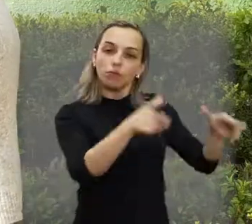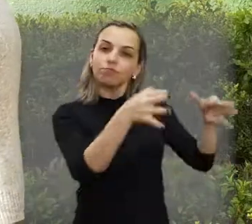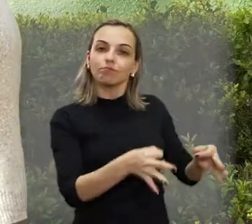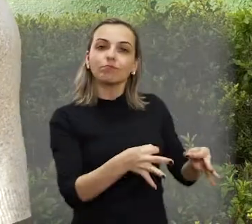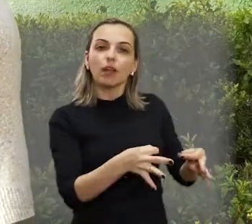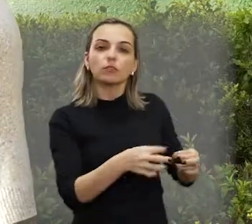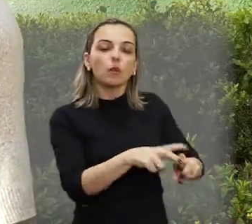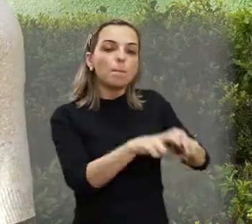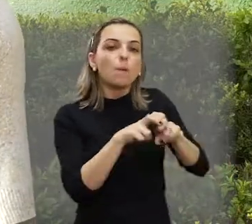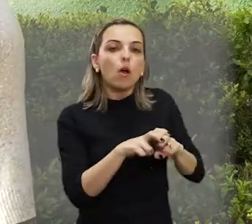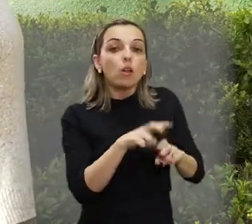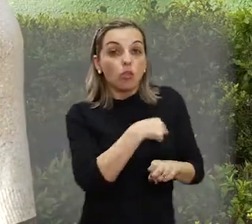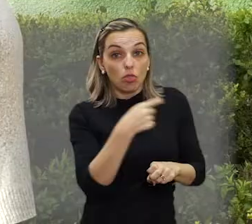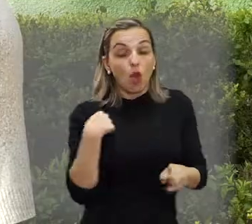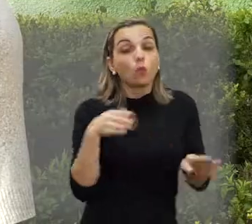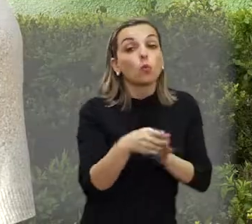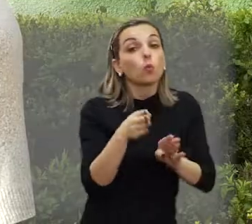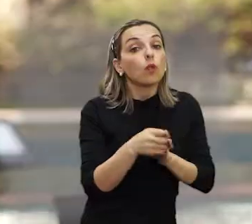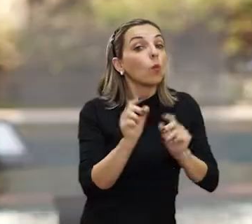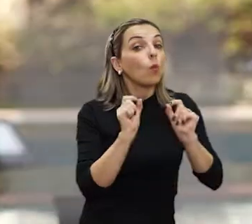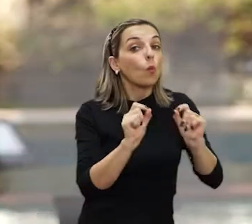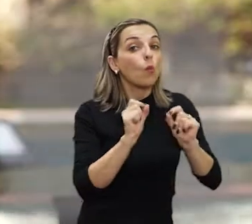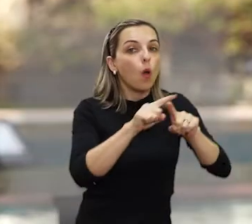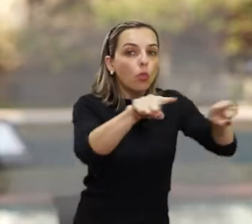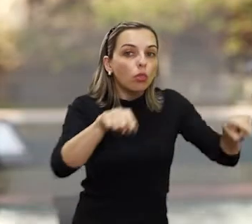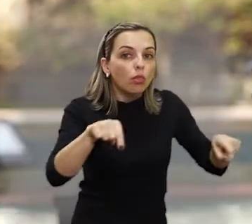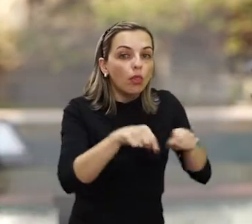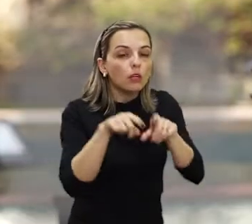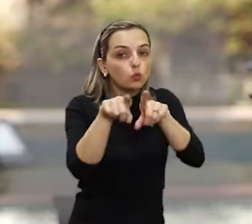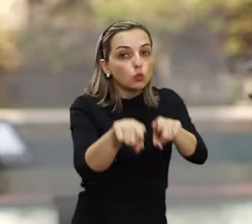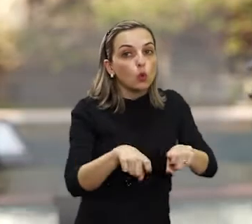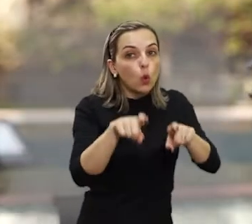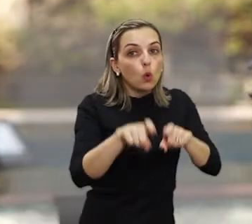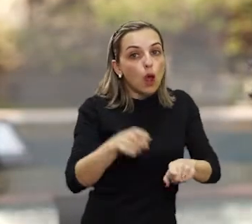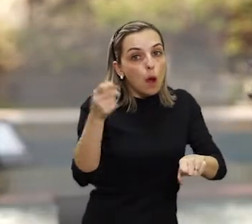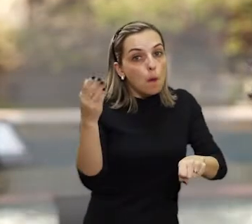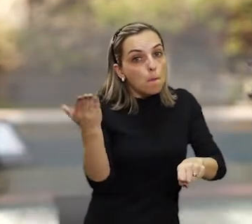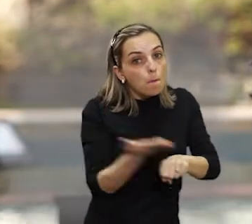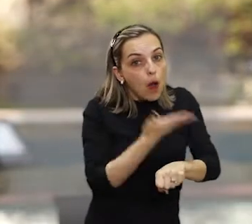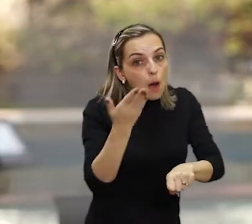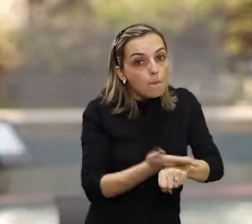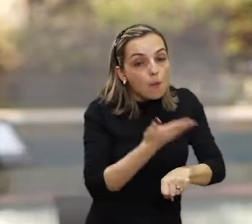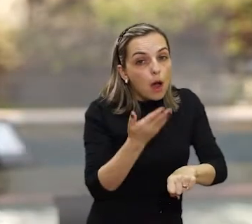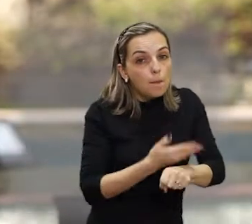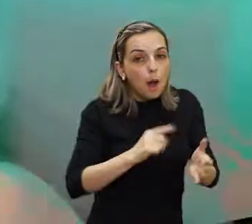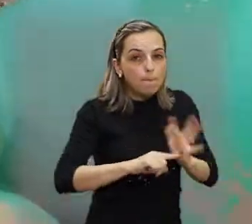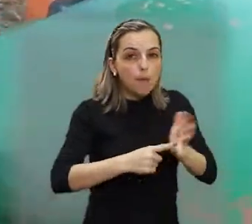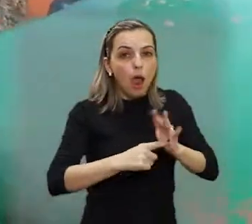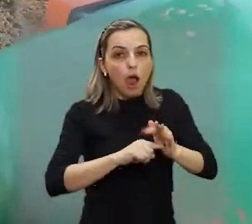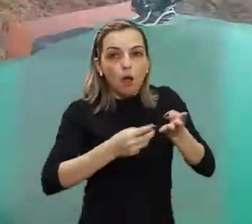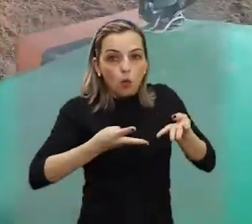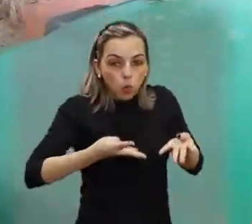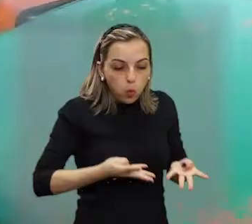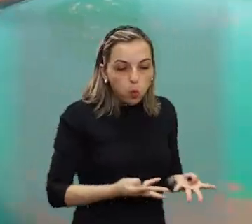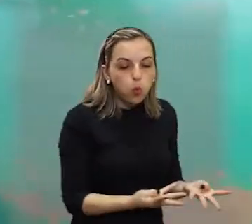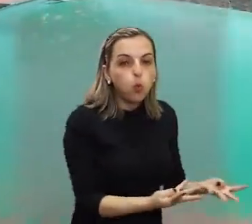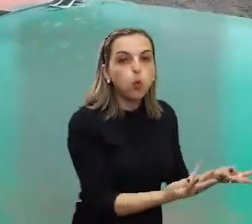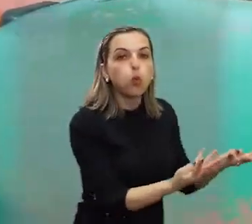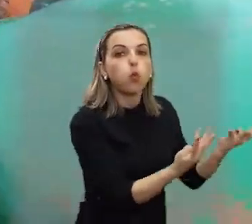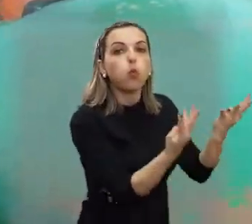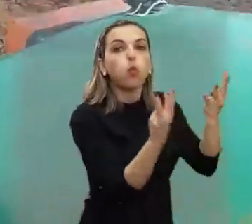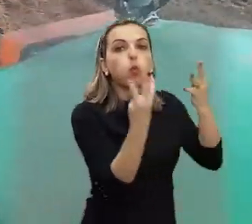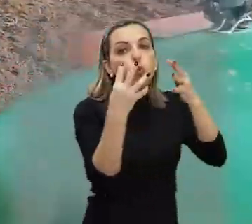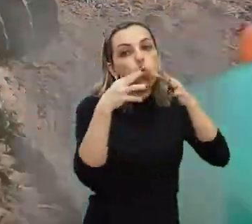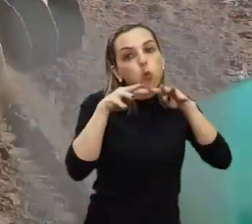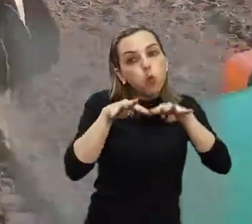né? Então a orientação é que após roçada se faça gradeamento, né? É um equipamento em que você passa